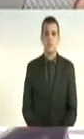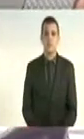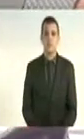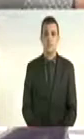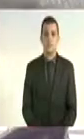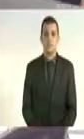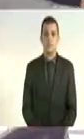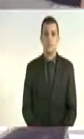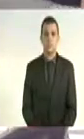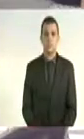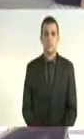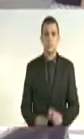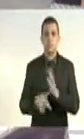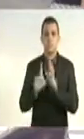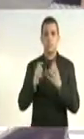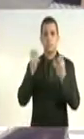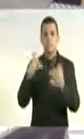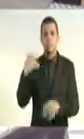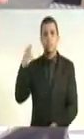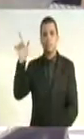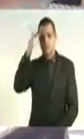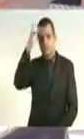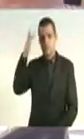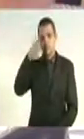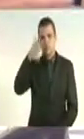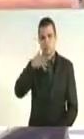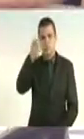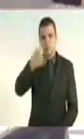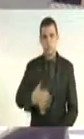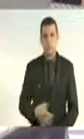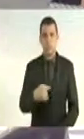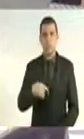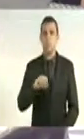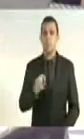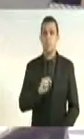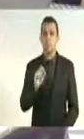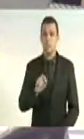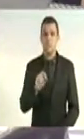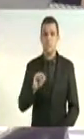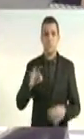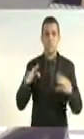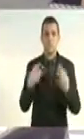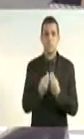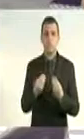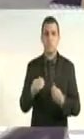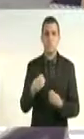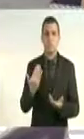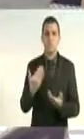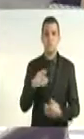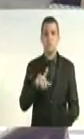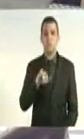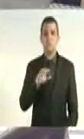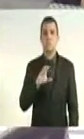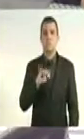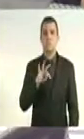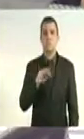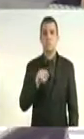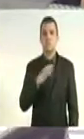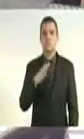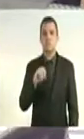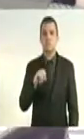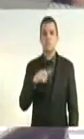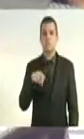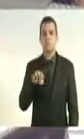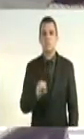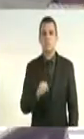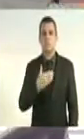por uma fala anterior, que de repente, então todas as licitações do governo anterior foram mantidas, mas teve muita